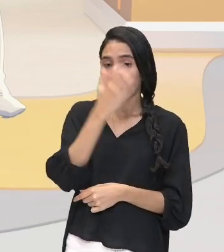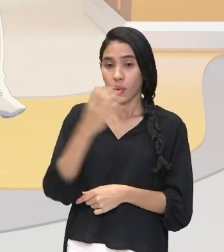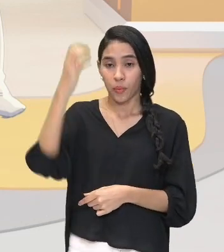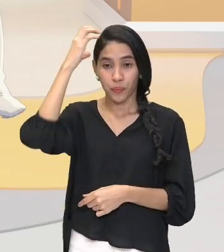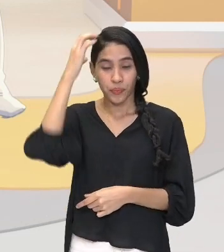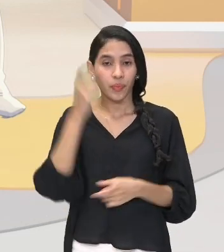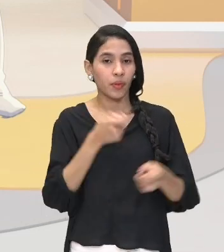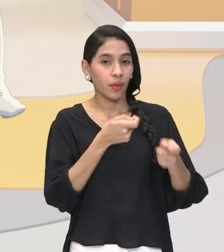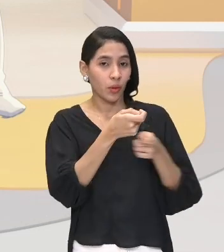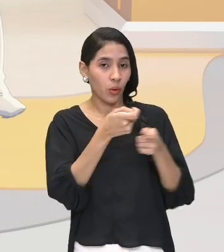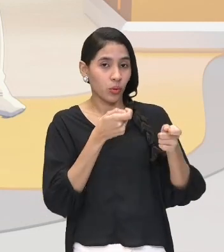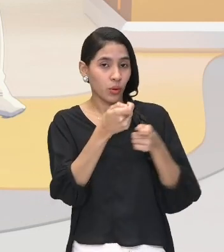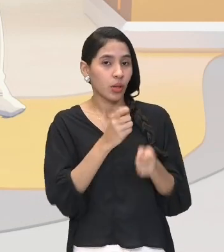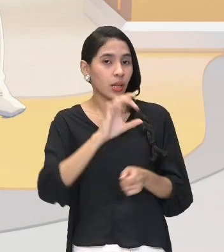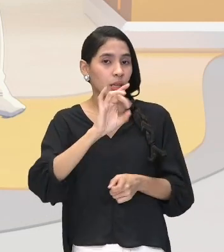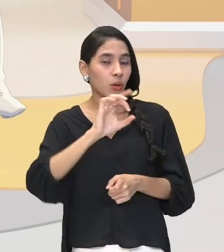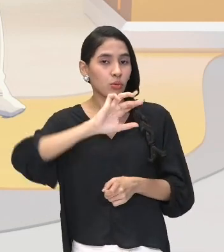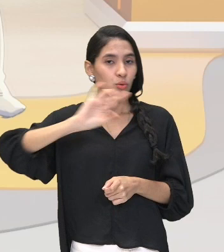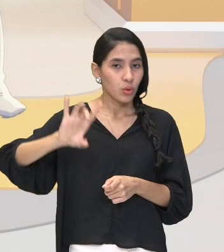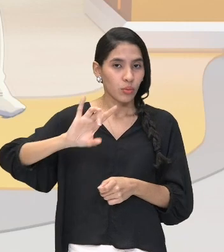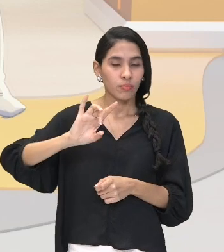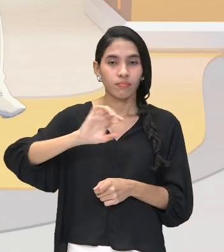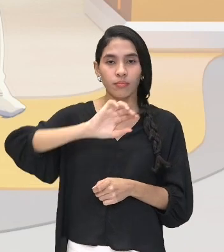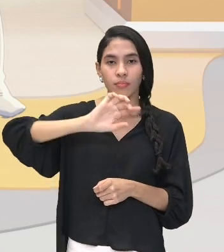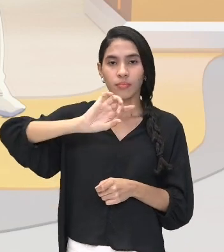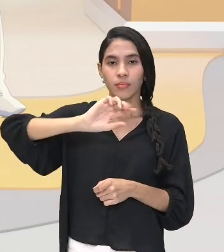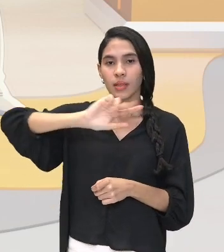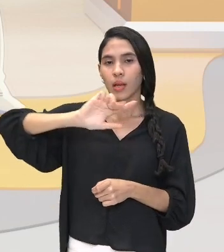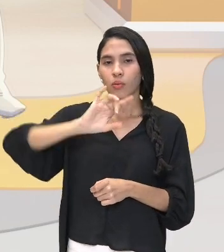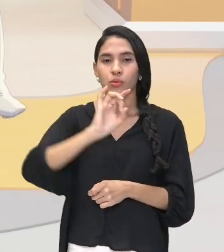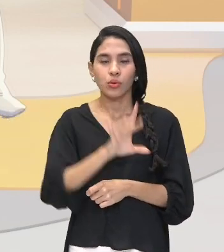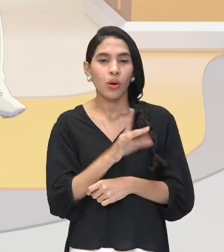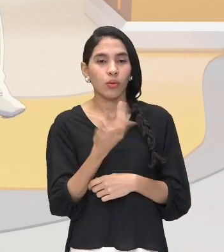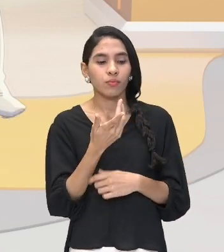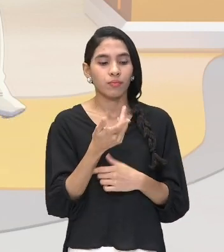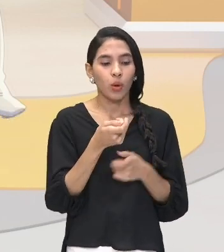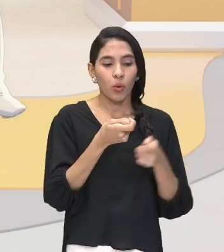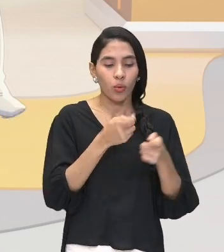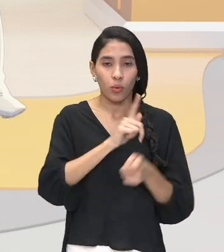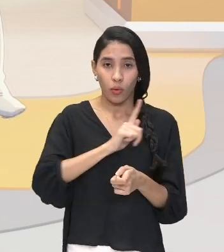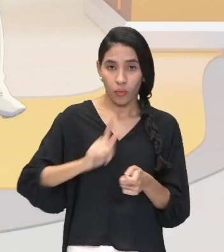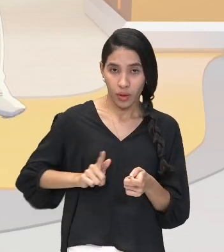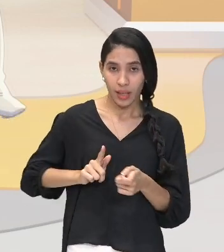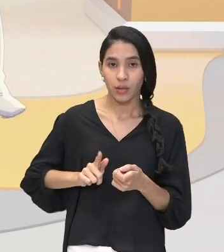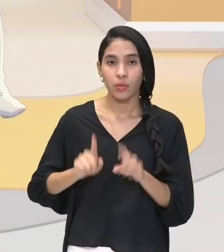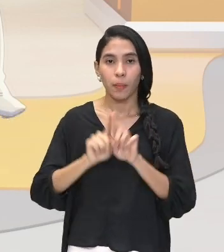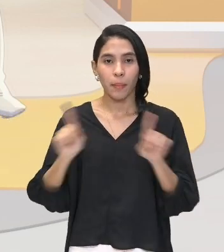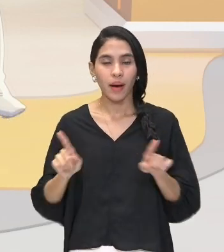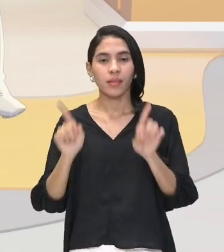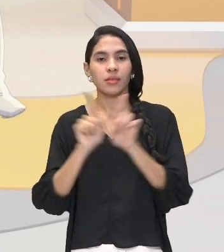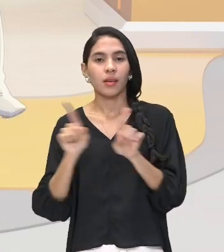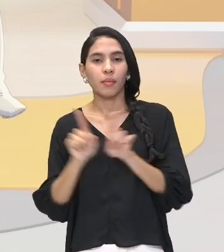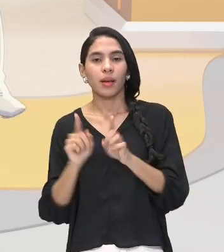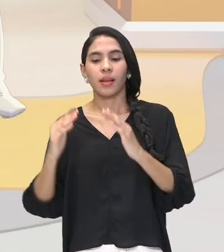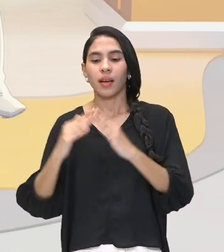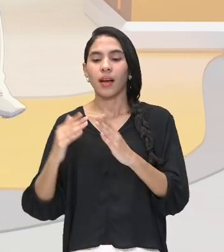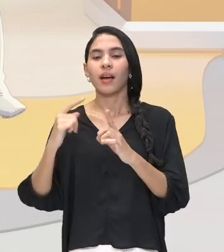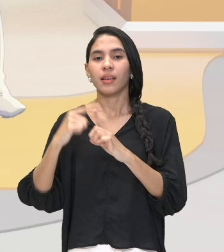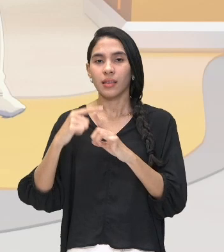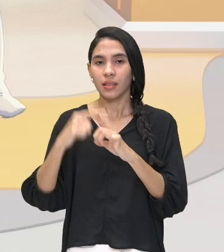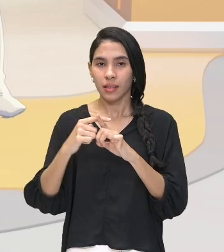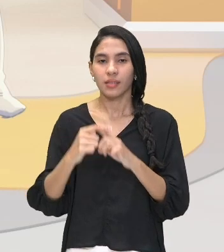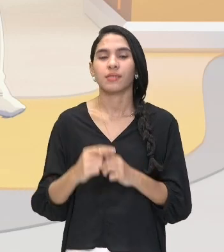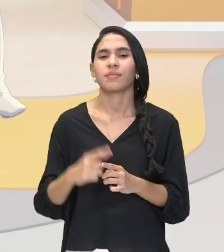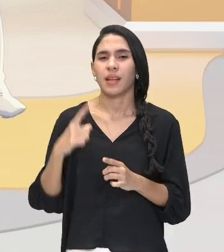controlar não apenas o governo secular, mas também a igreja. Isso teve efeitos